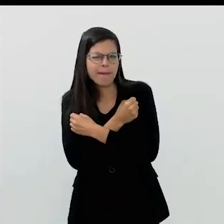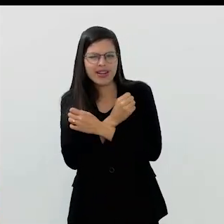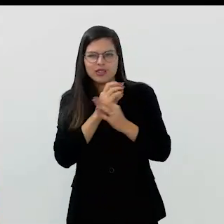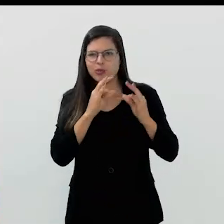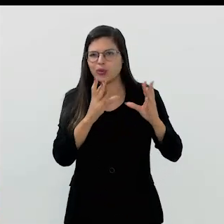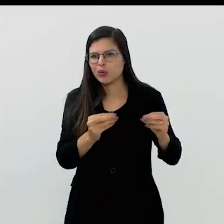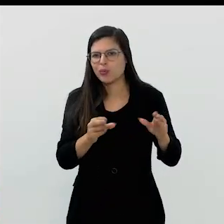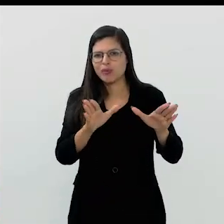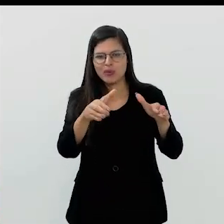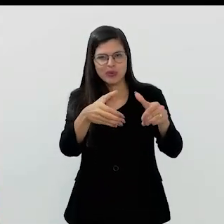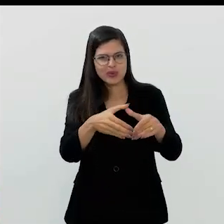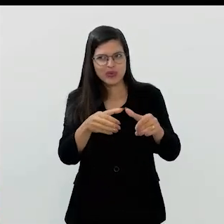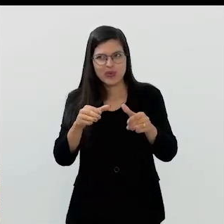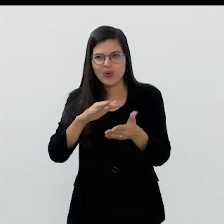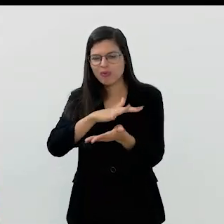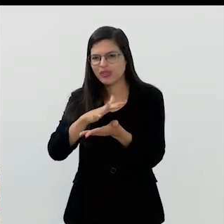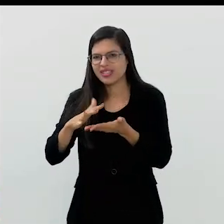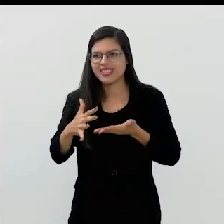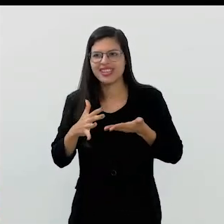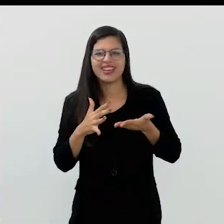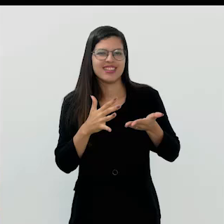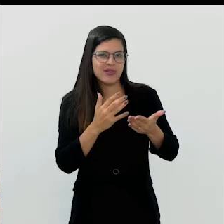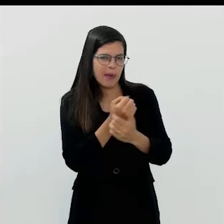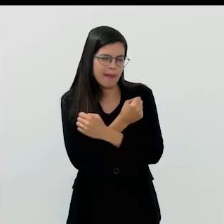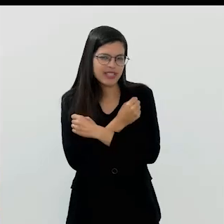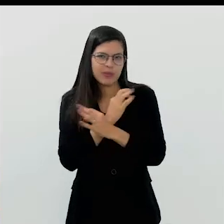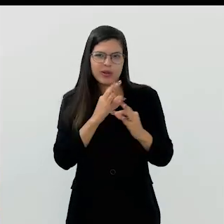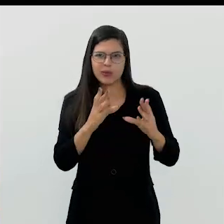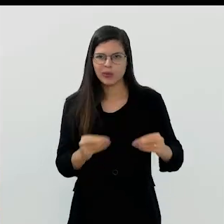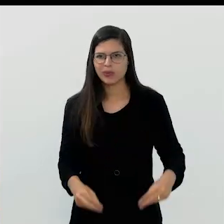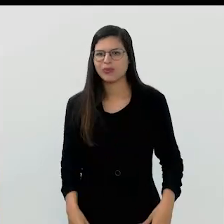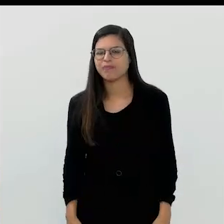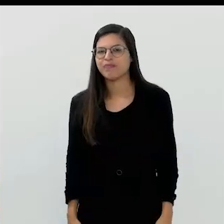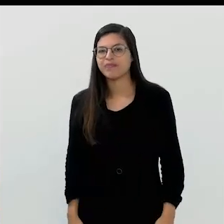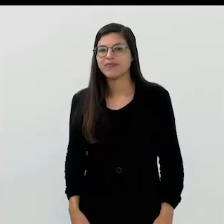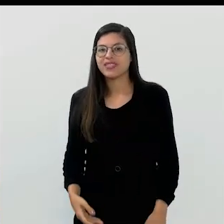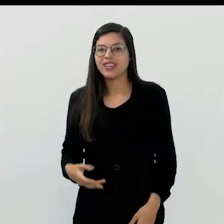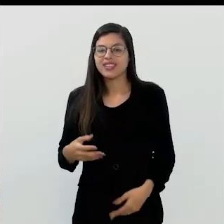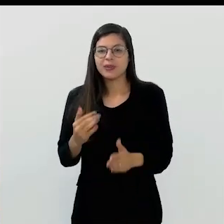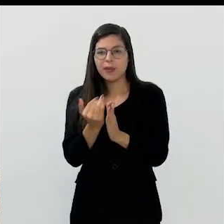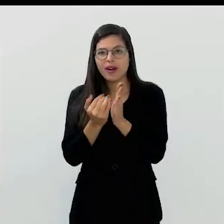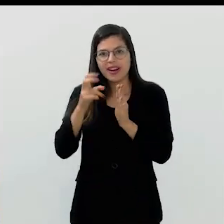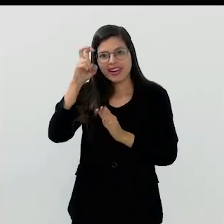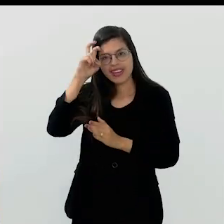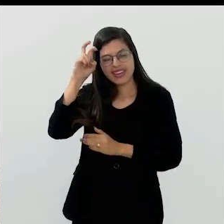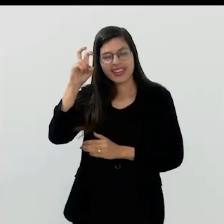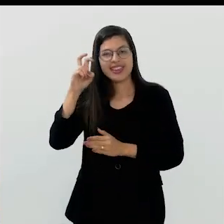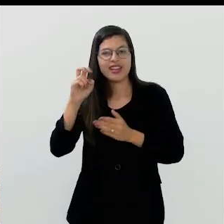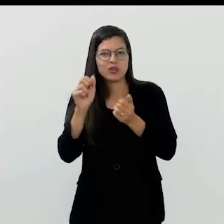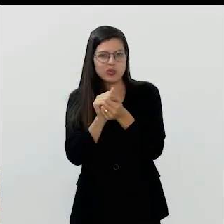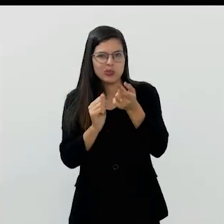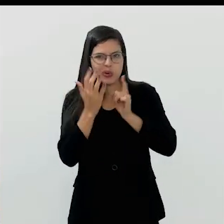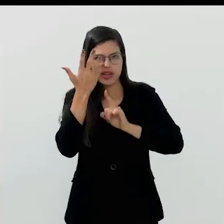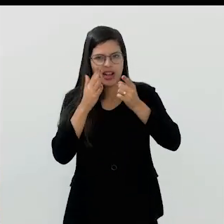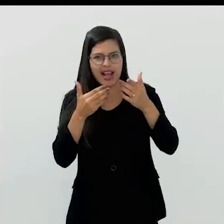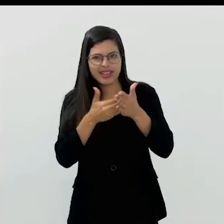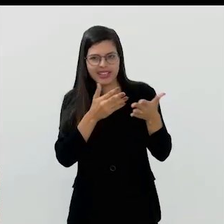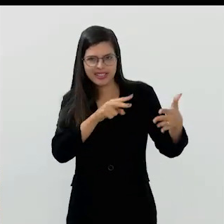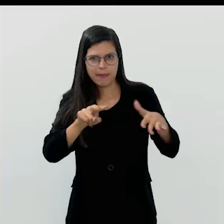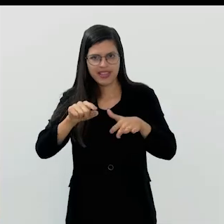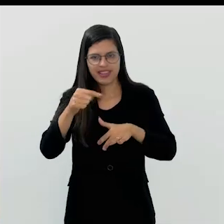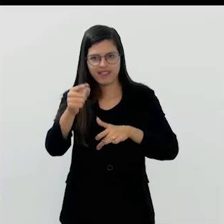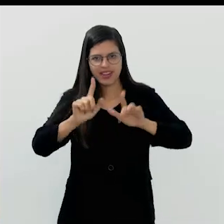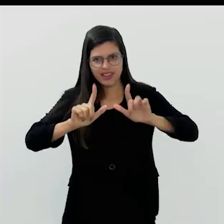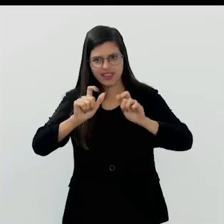para todo mundo das escolas lá. São tantas escolas, mande um abraço para todos lá. Esse Beleza, foi o amigo. Quintas com Quintais e até semana